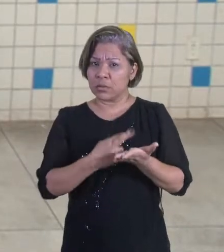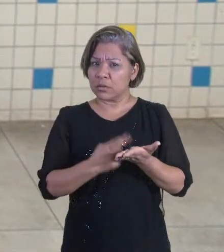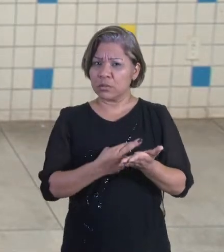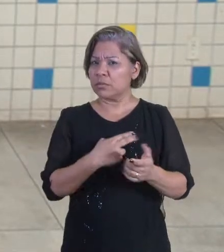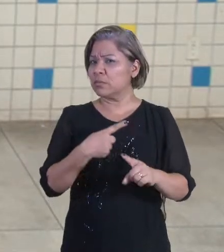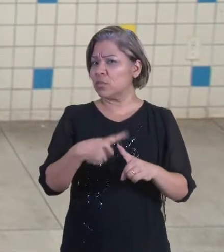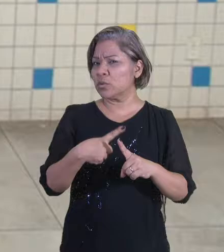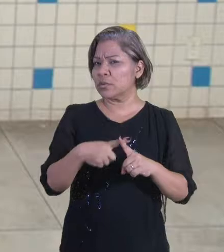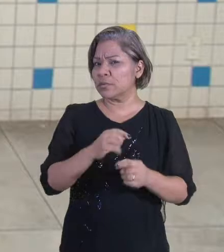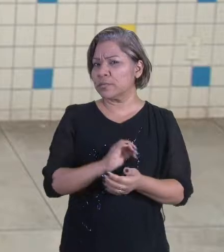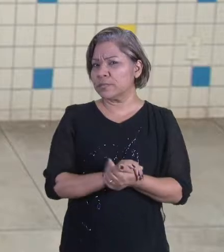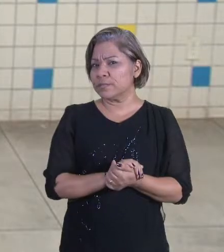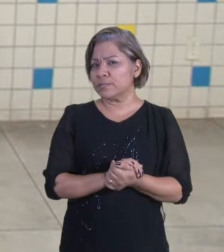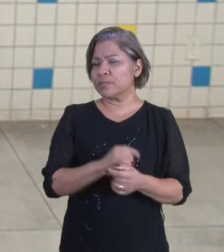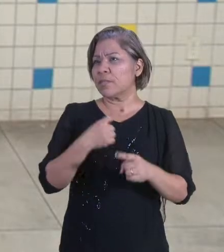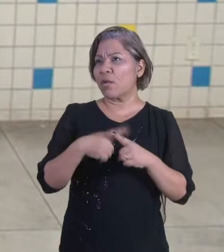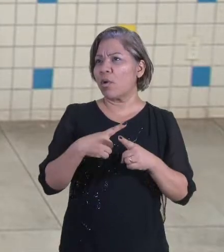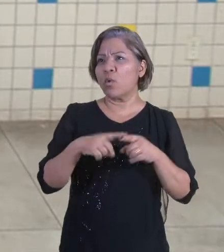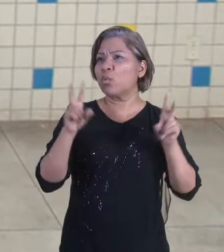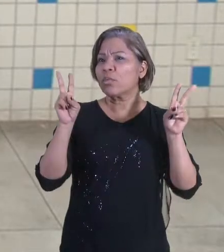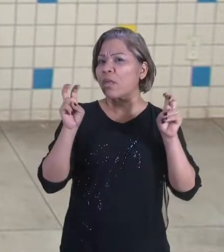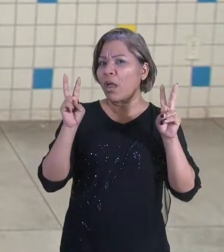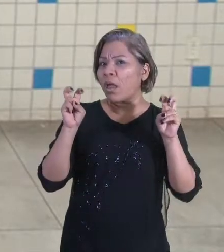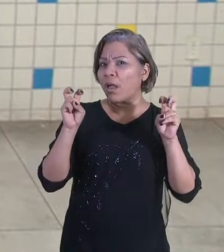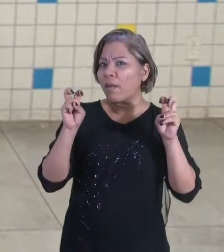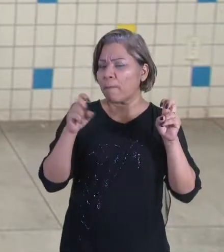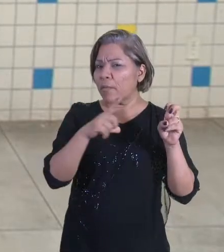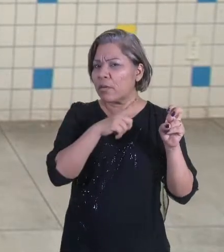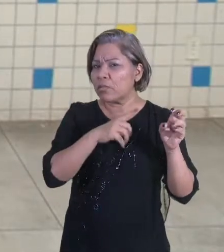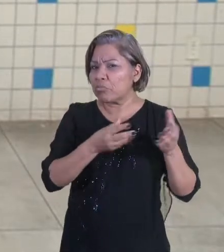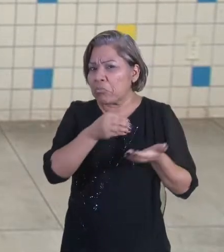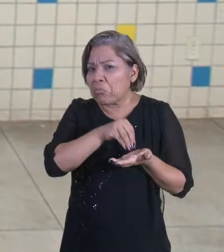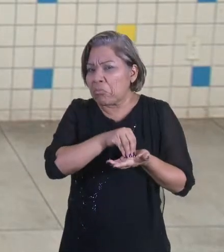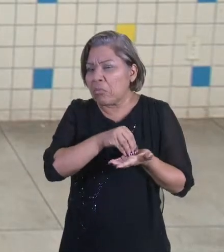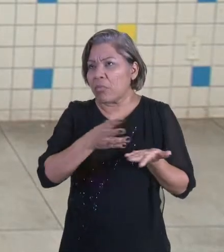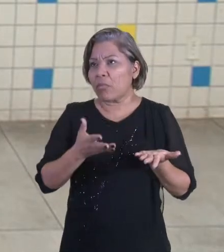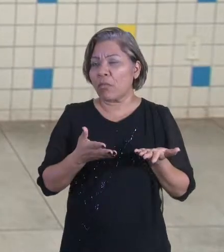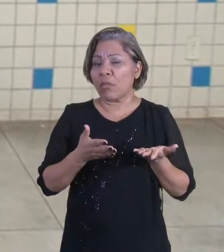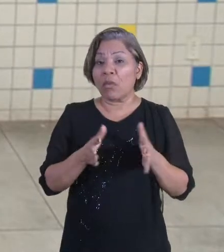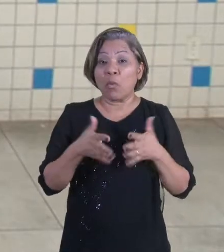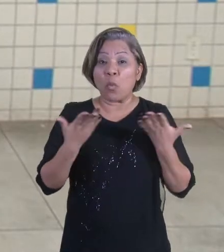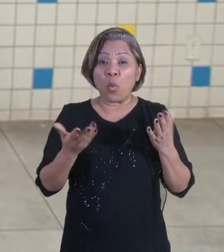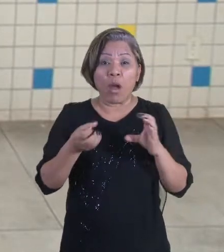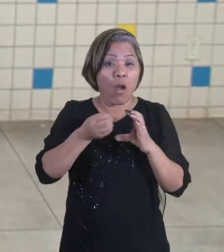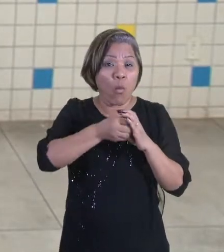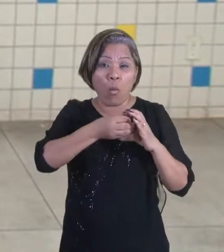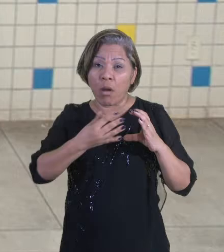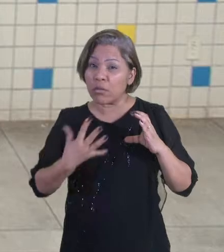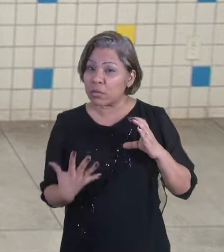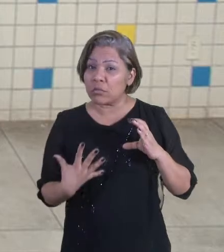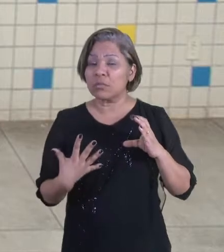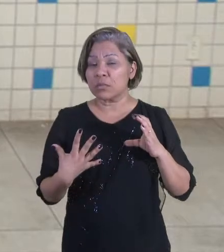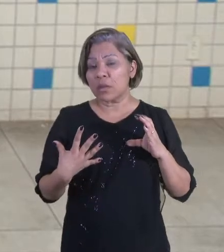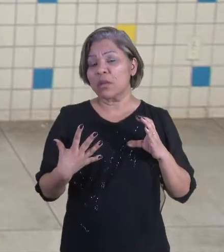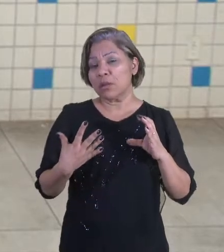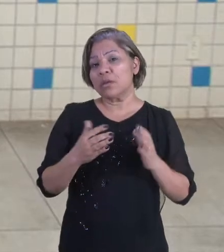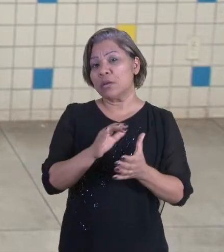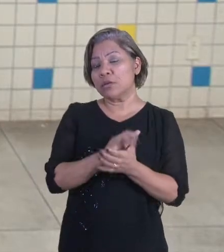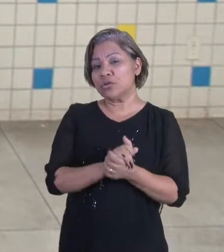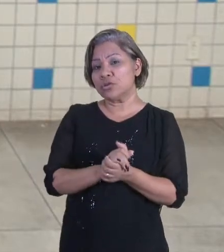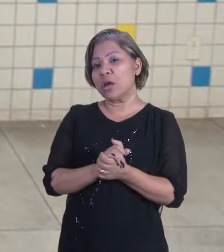isso? Será qual que é o tema que ele aborda? Será quais são as características de uma crônica?